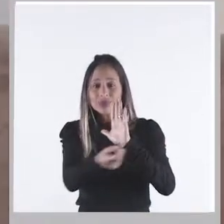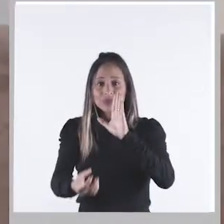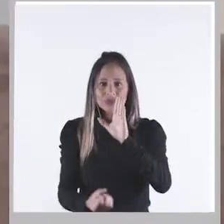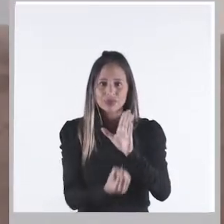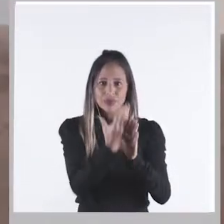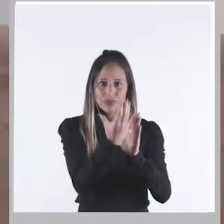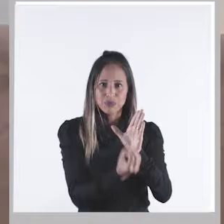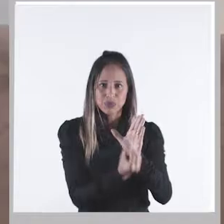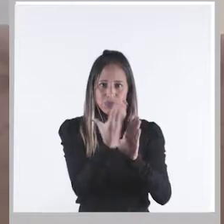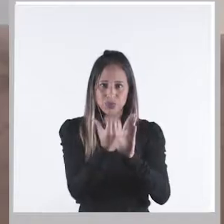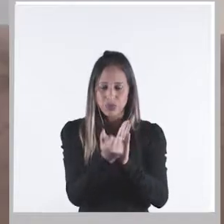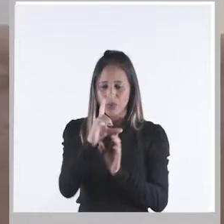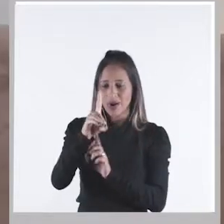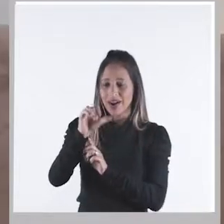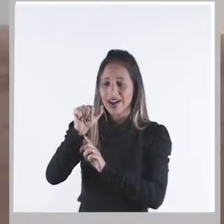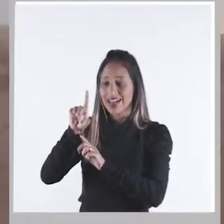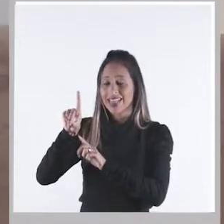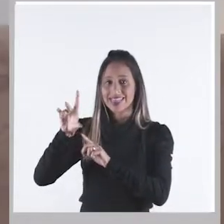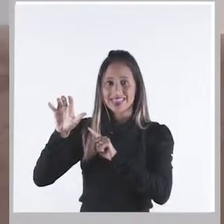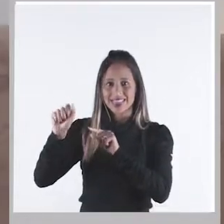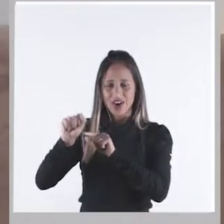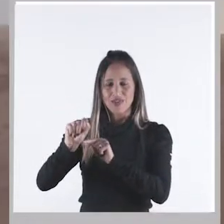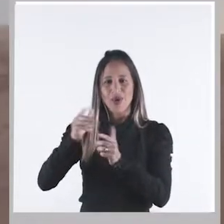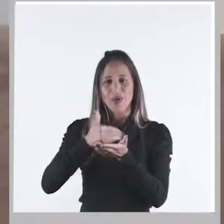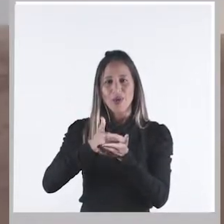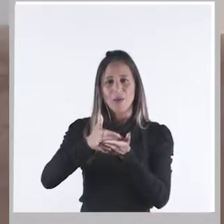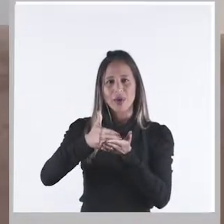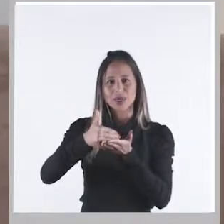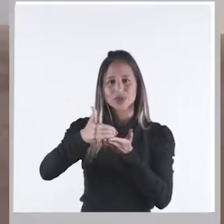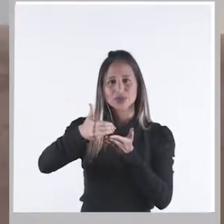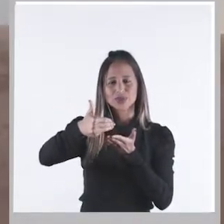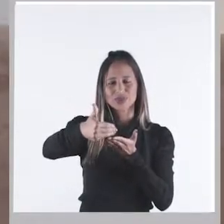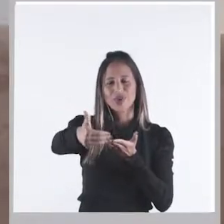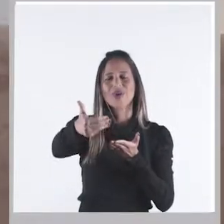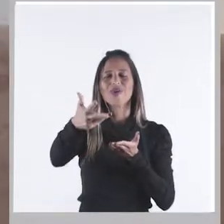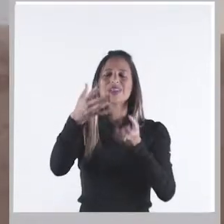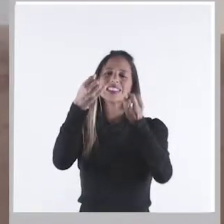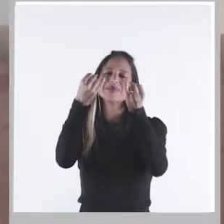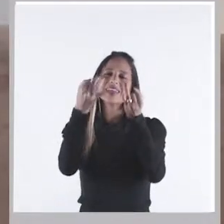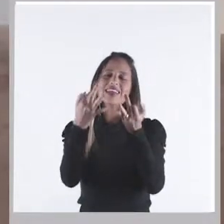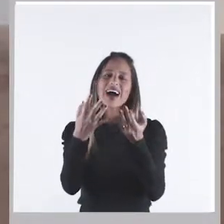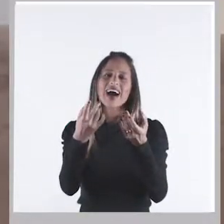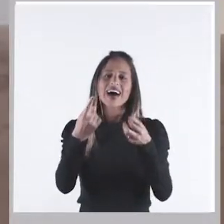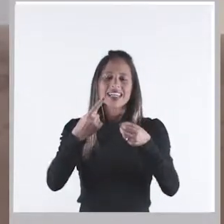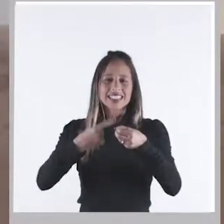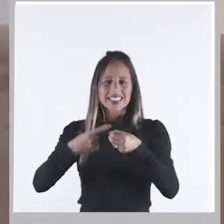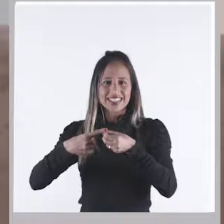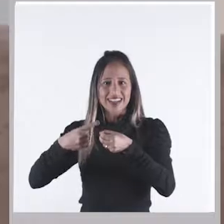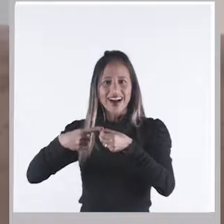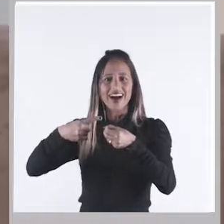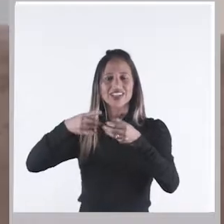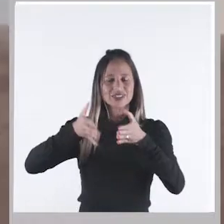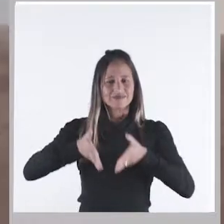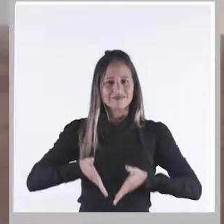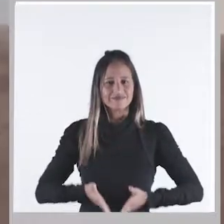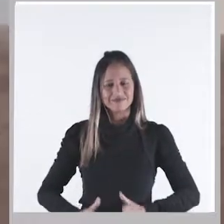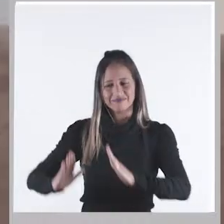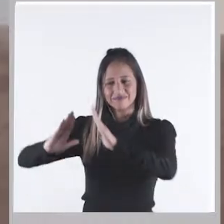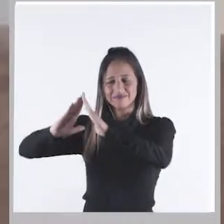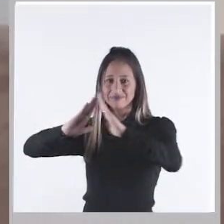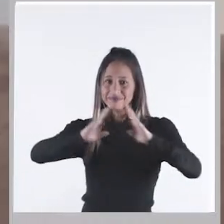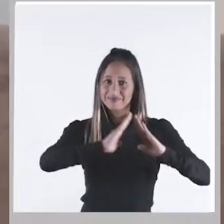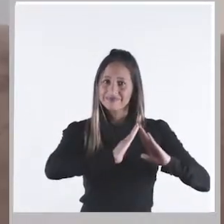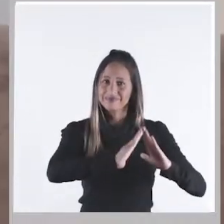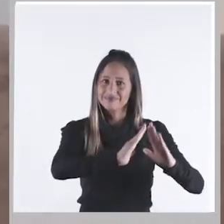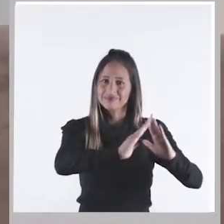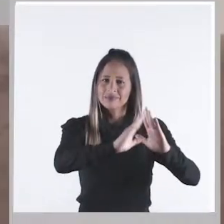surgir na vida da Dalva. Ela começou a falar sobre a cidade de onde ela nasceu, dos vizinhos, do dia a